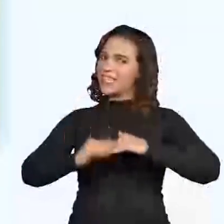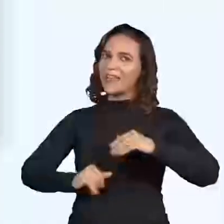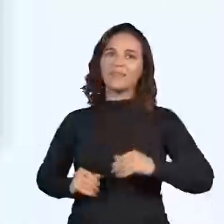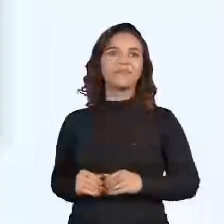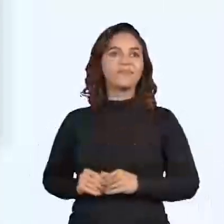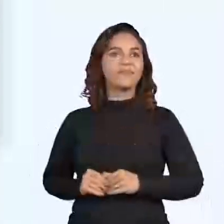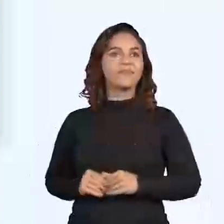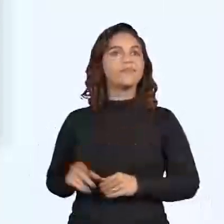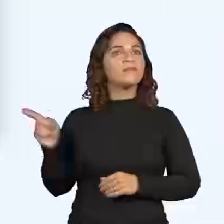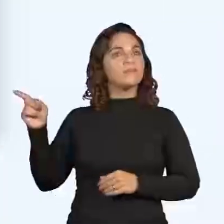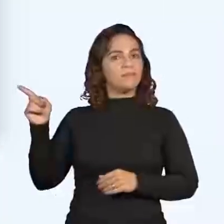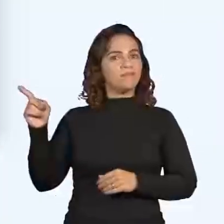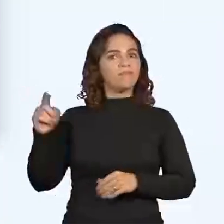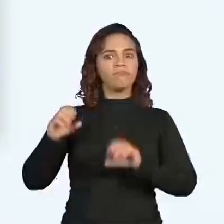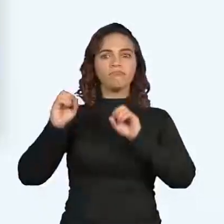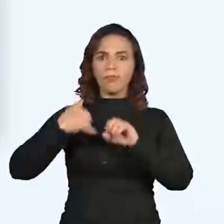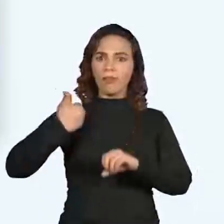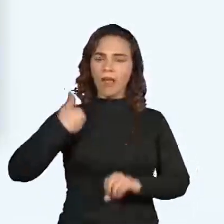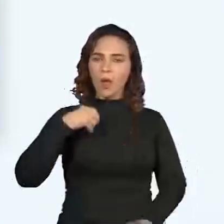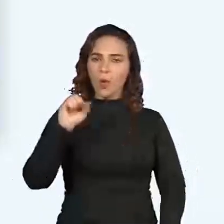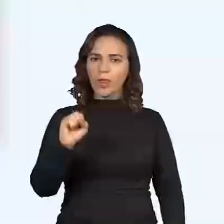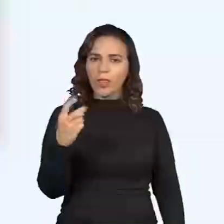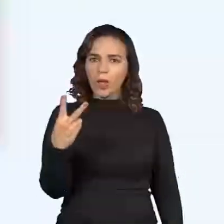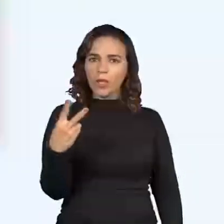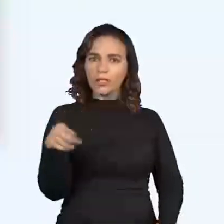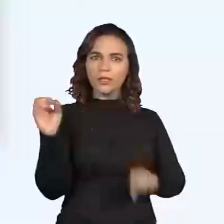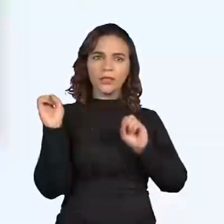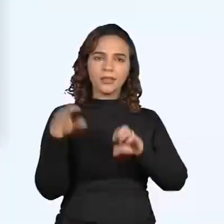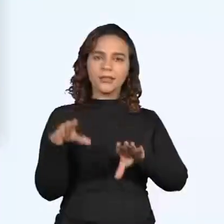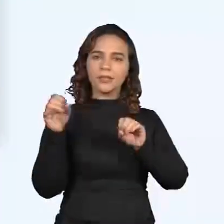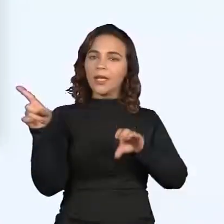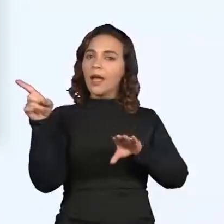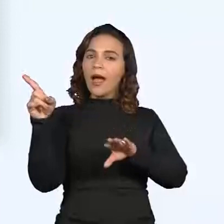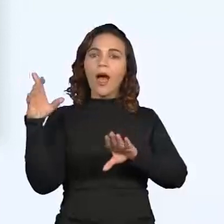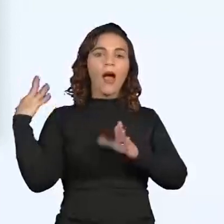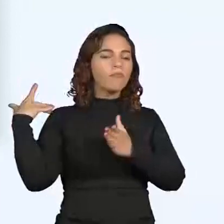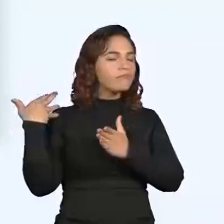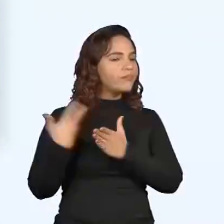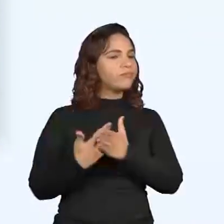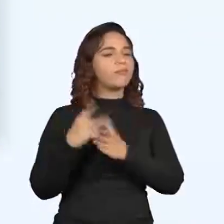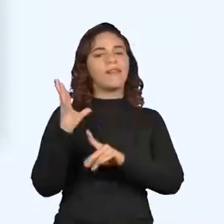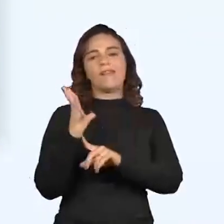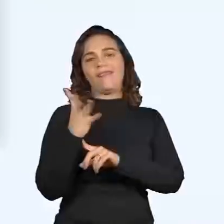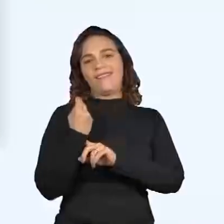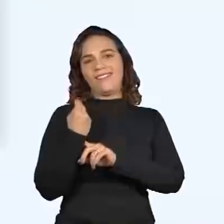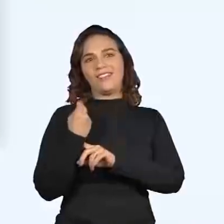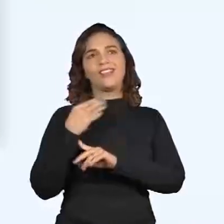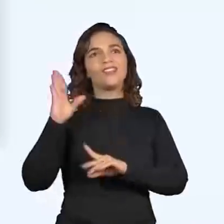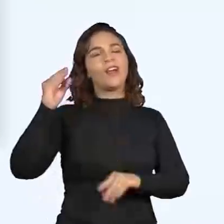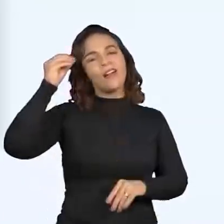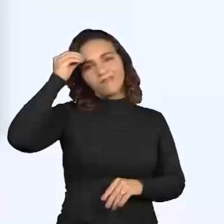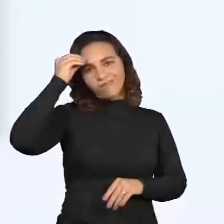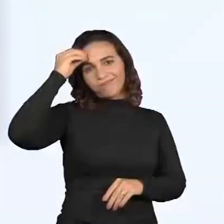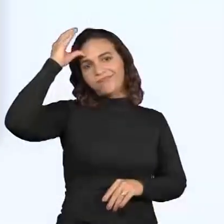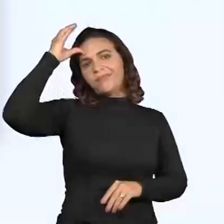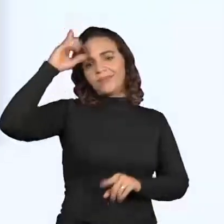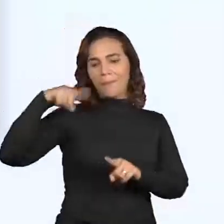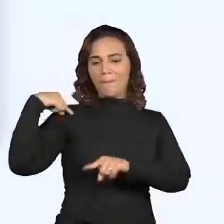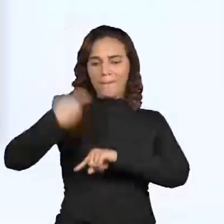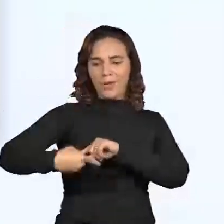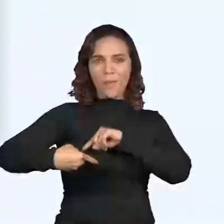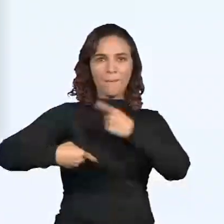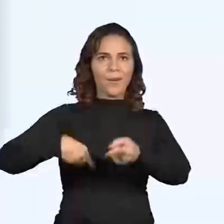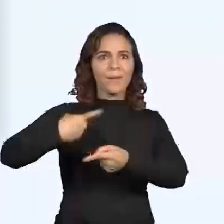O mestre tem 82 anos e uma vida dedicada à arte. O conhecimento já foi repassado para os